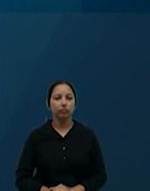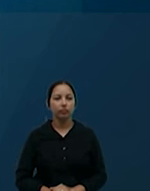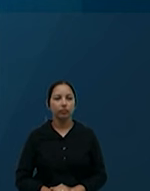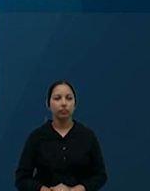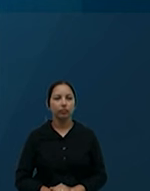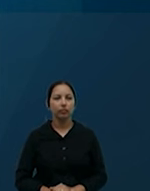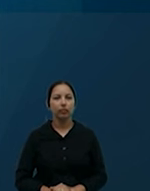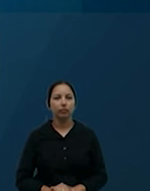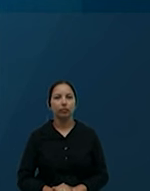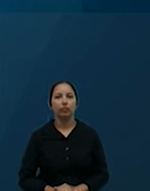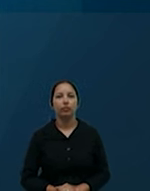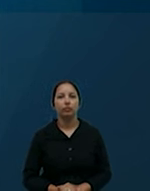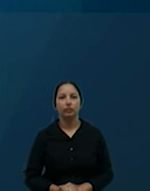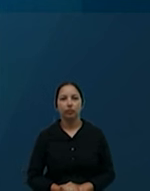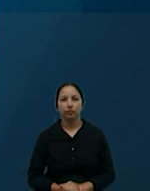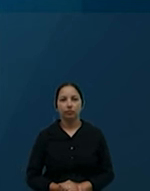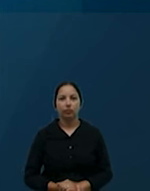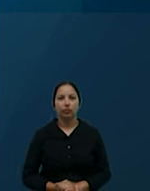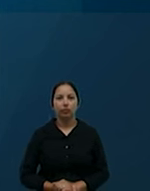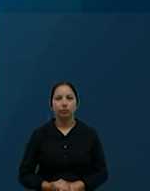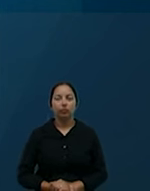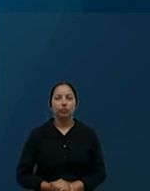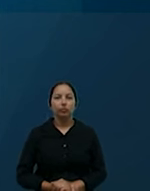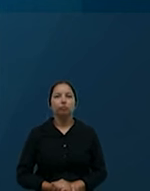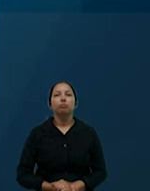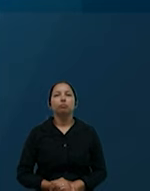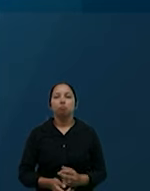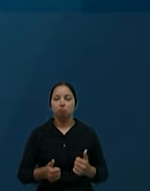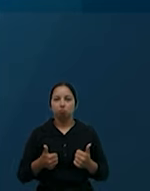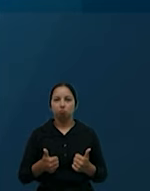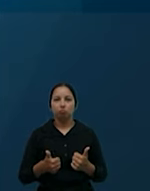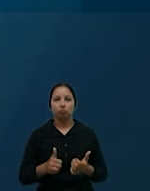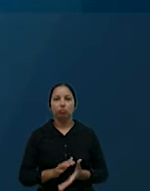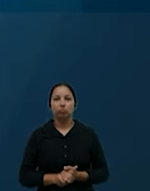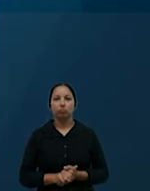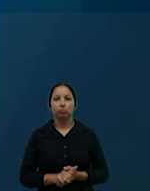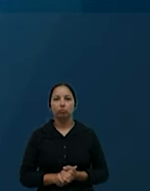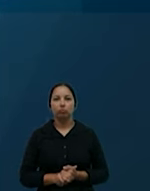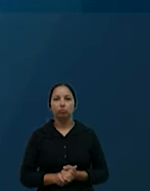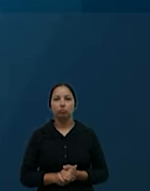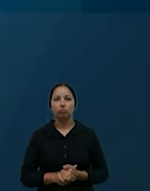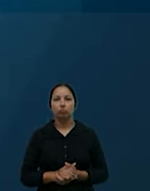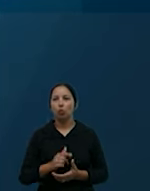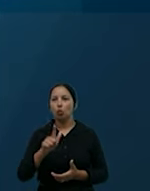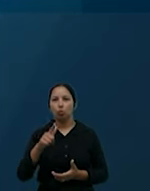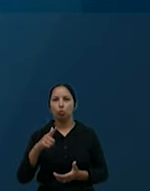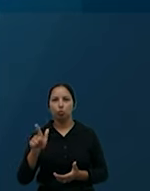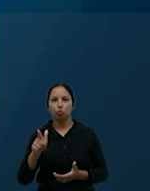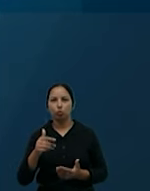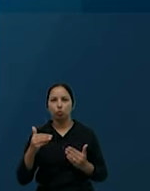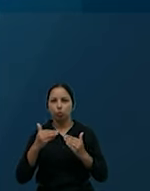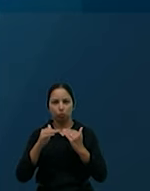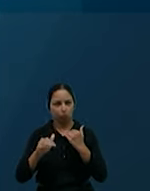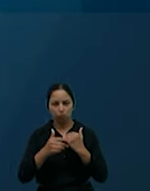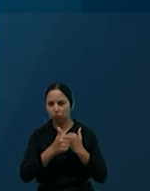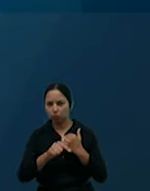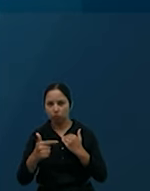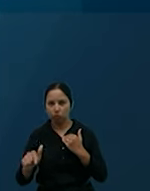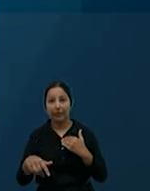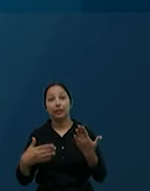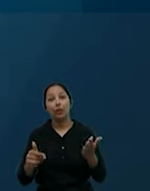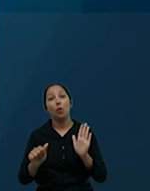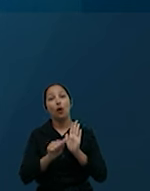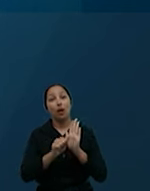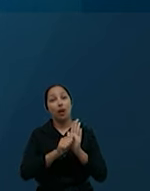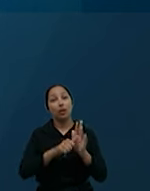1.880.246. Muito bem. Eu, como não houve nenhuma objeção, eu declaro a ata da sessão anterior aprovada. Pergunto